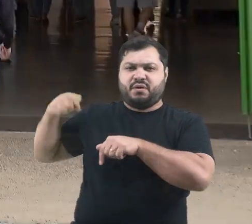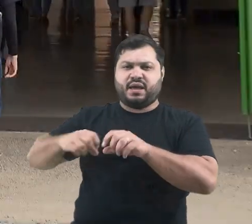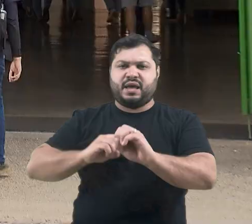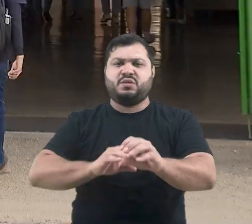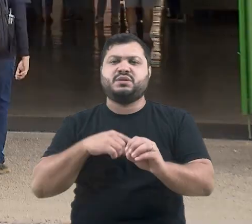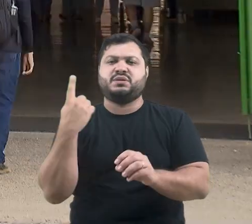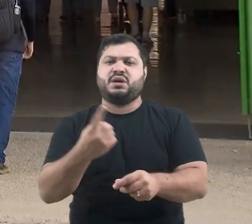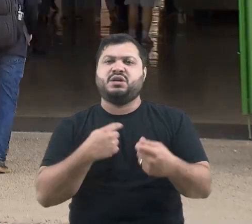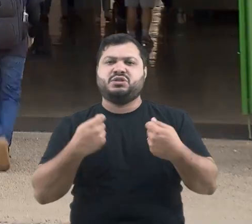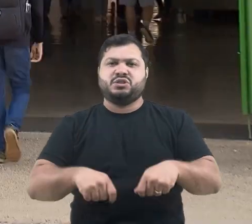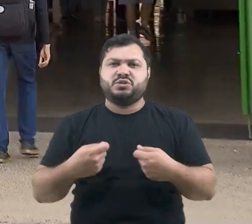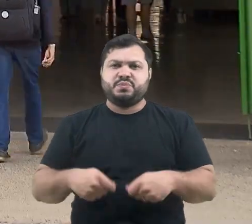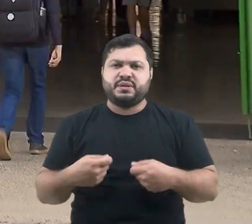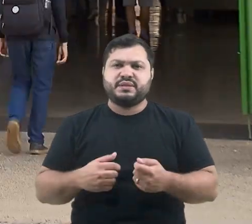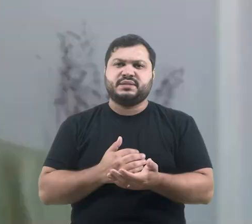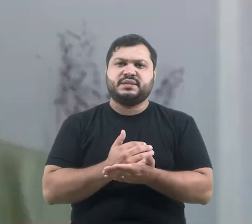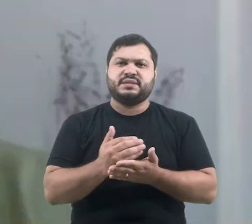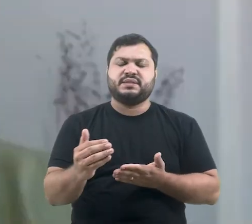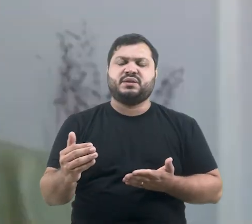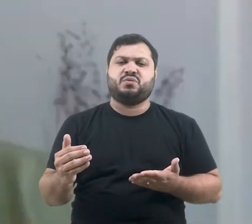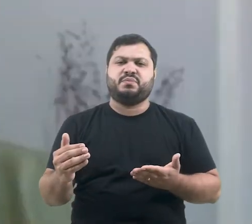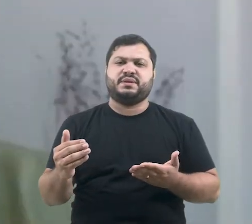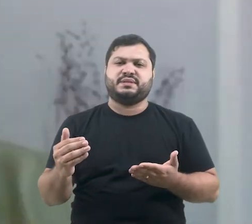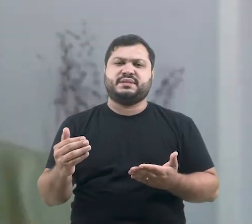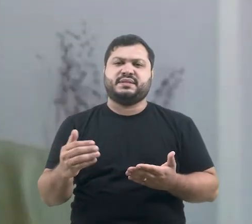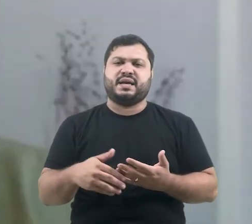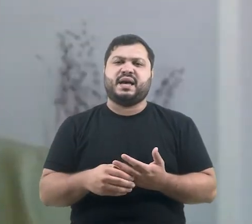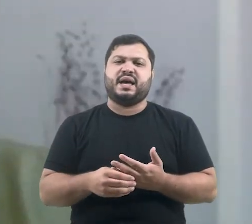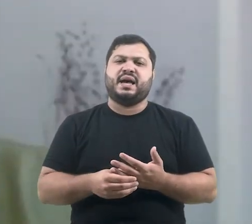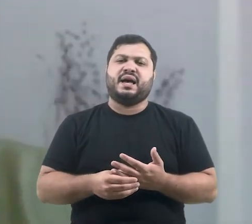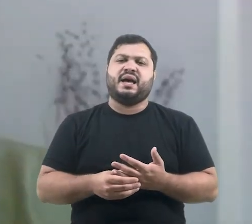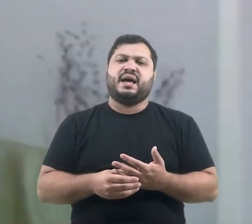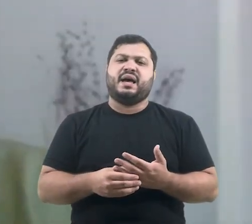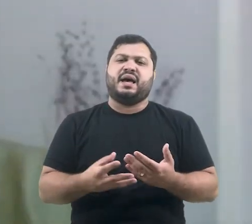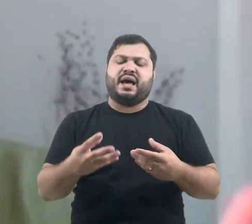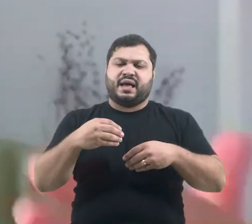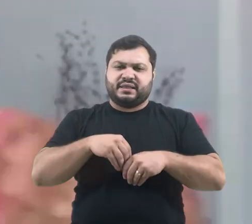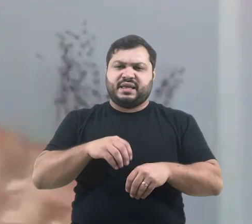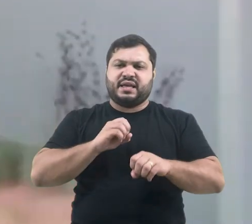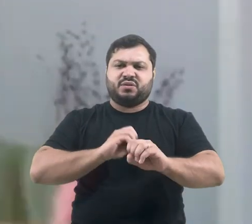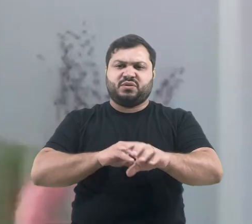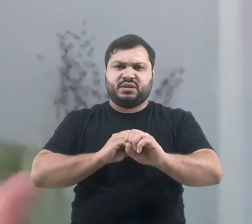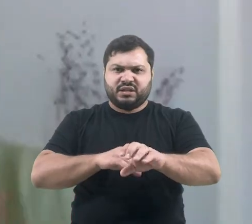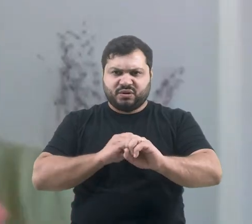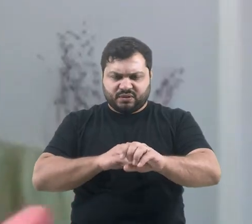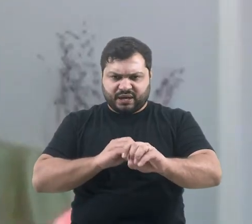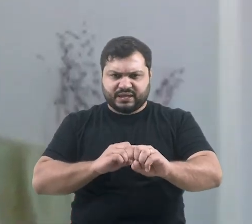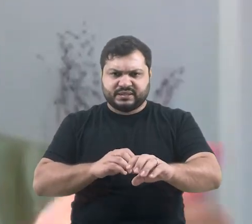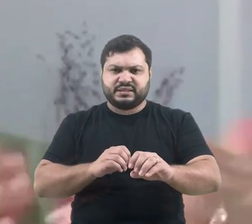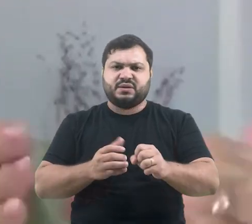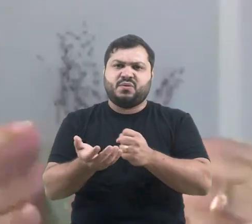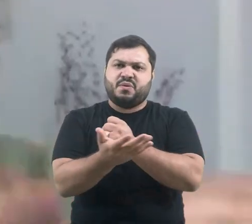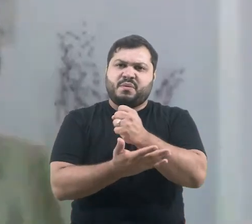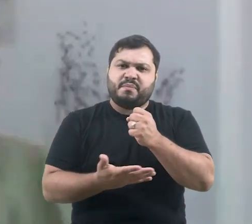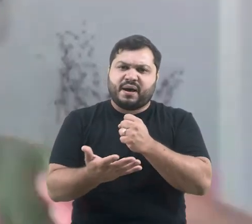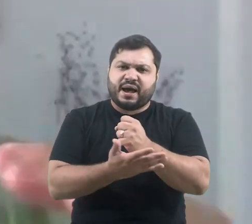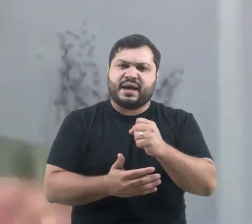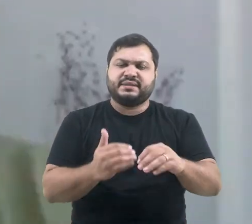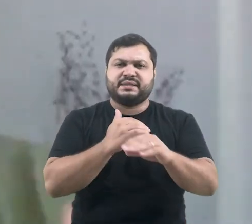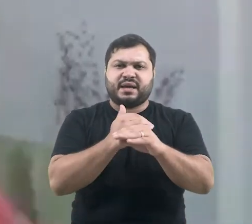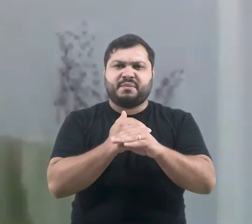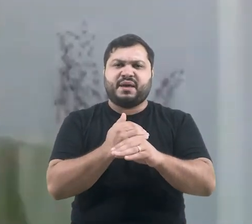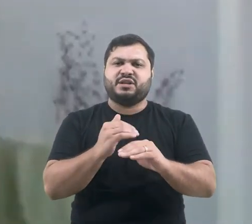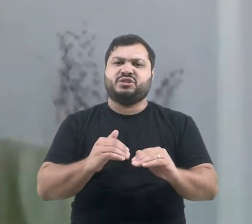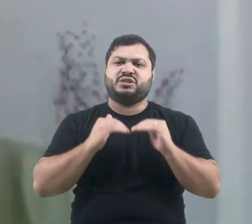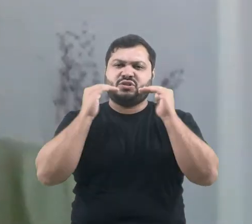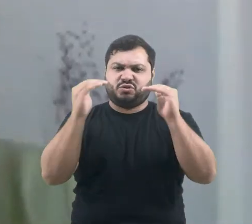pela educação. A gente precisa começar a colocar dentro da educação básica,